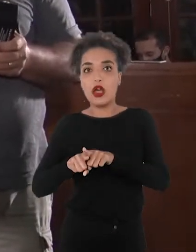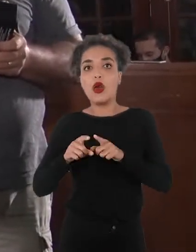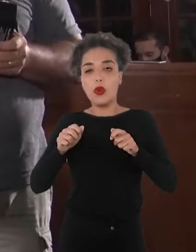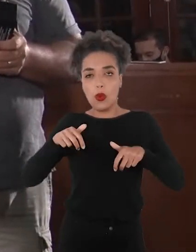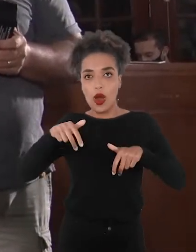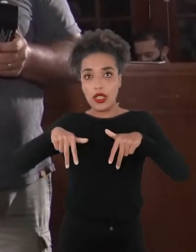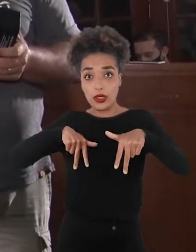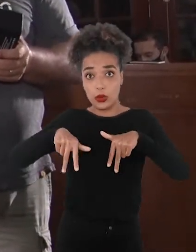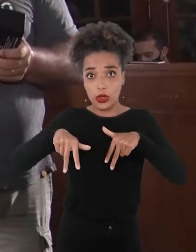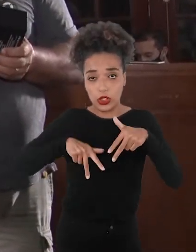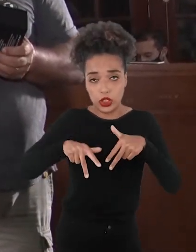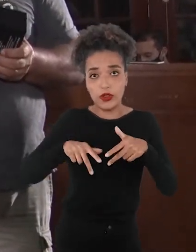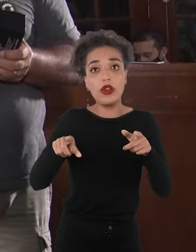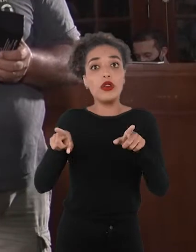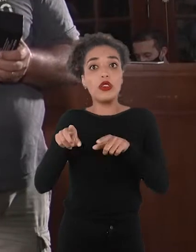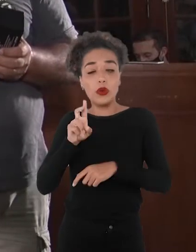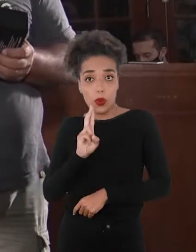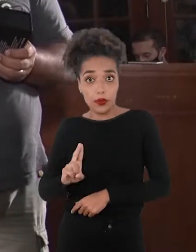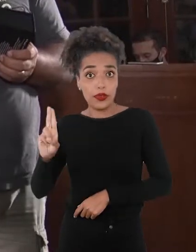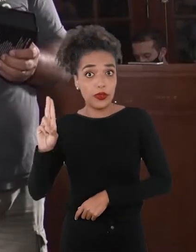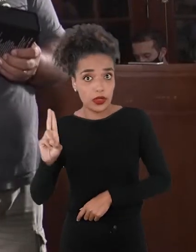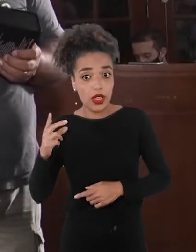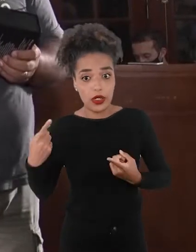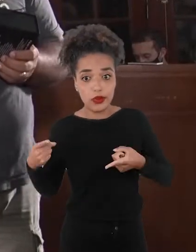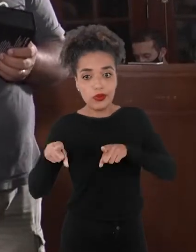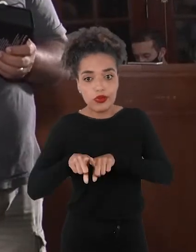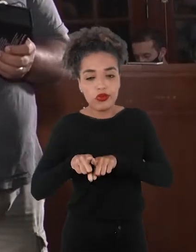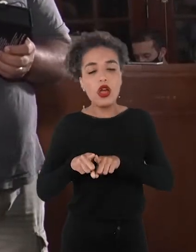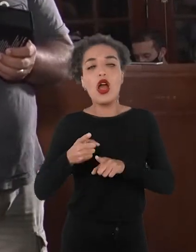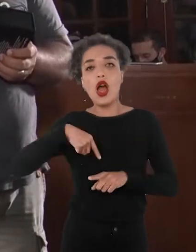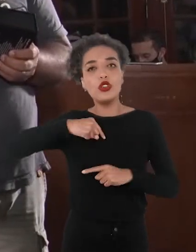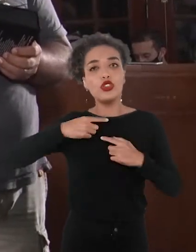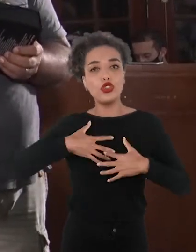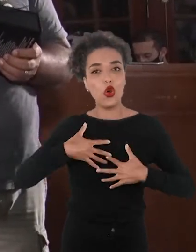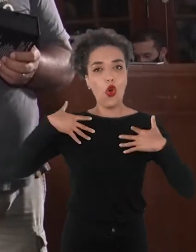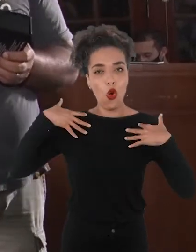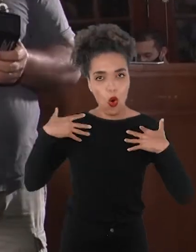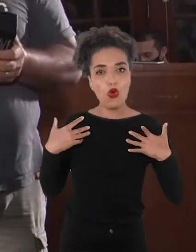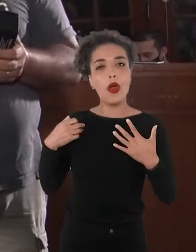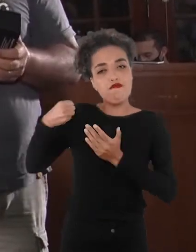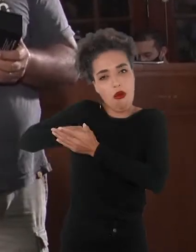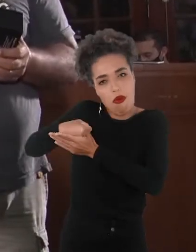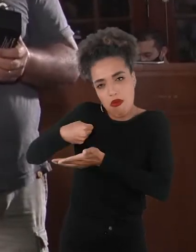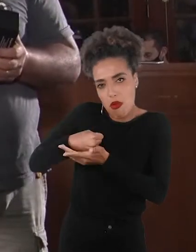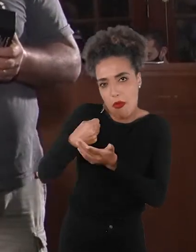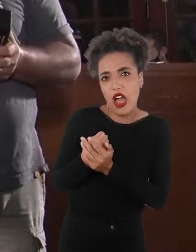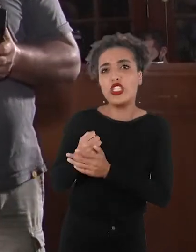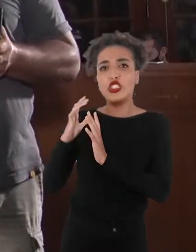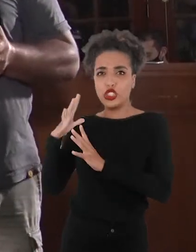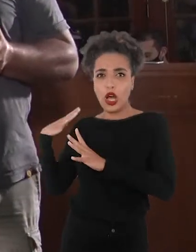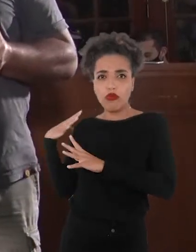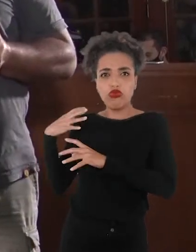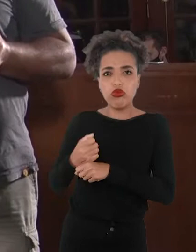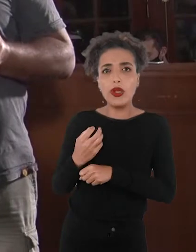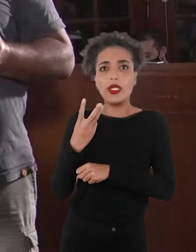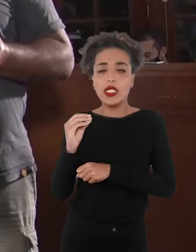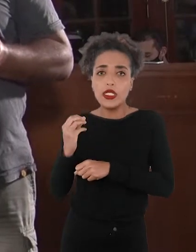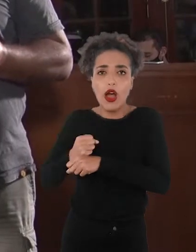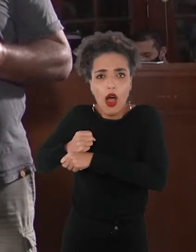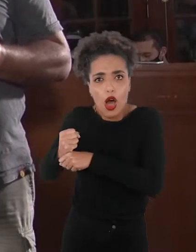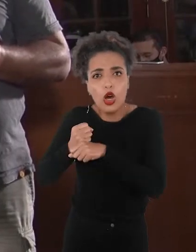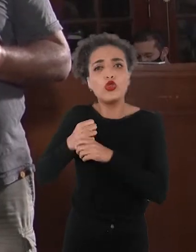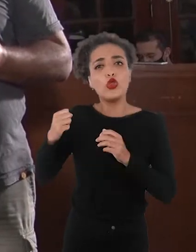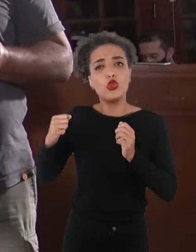com a Universidade, que é uma honra para a gente estar nessa luta. Nós estamos há 30 anos aí, junto com os movimentos